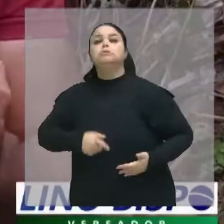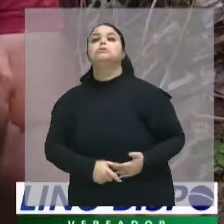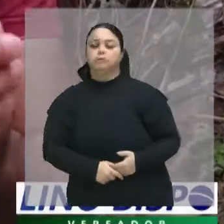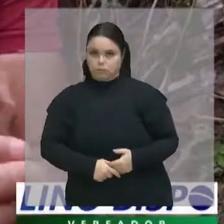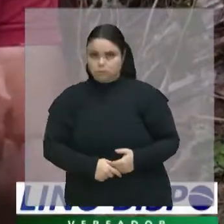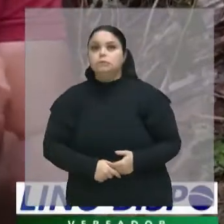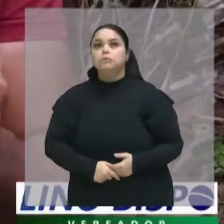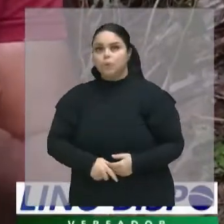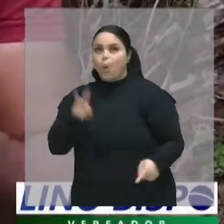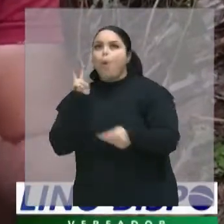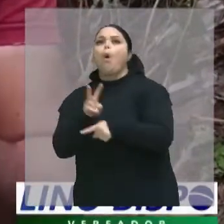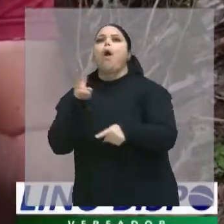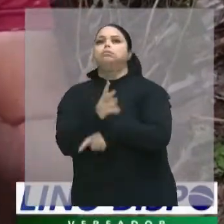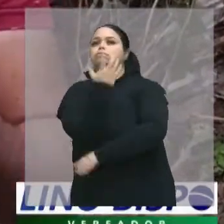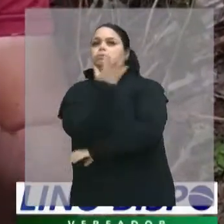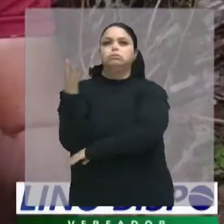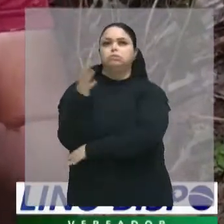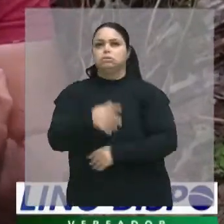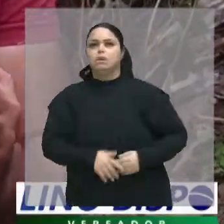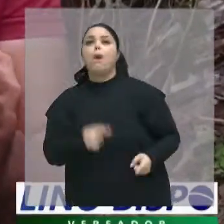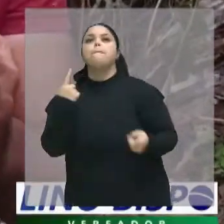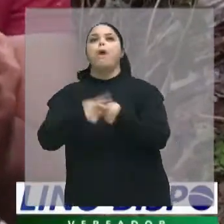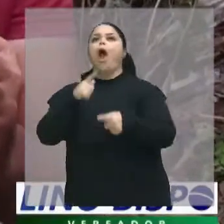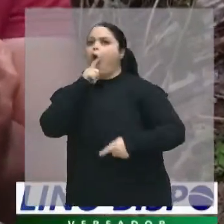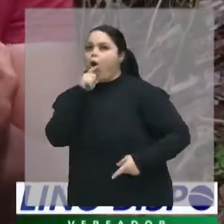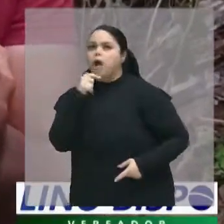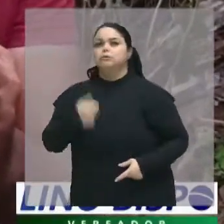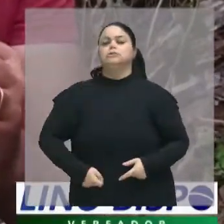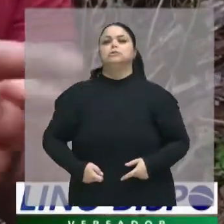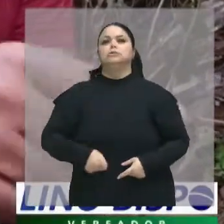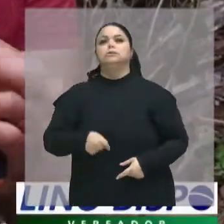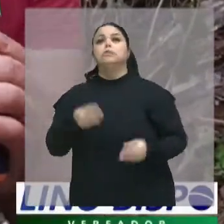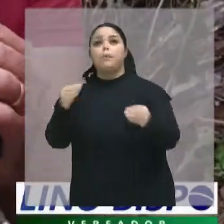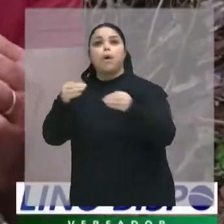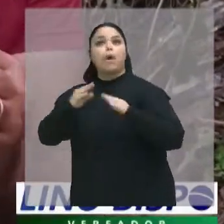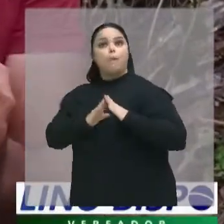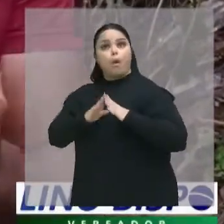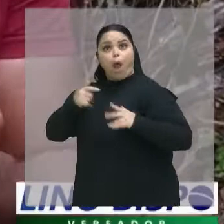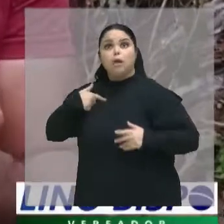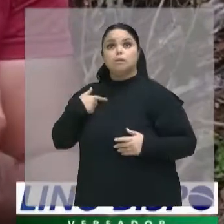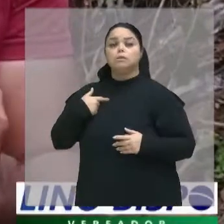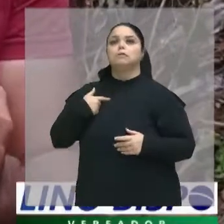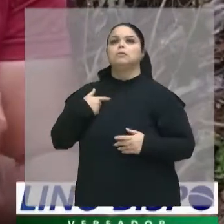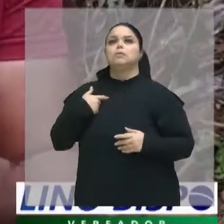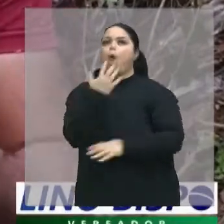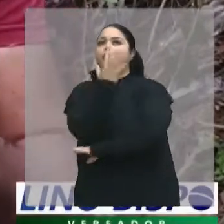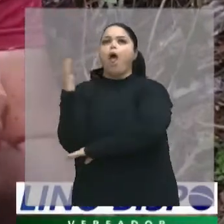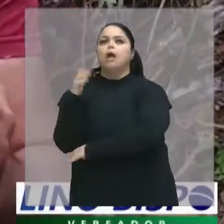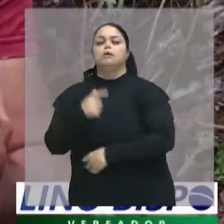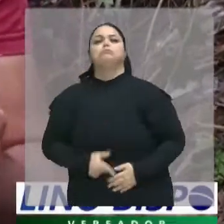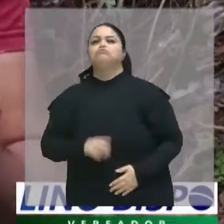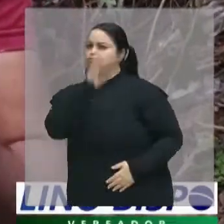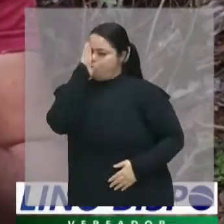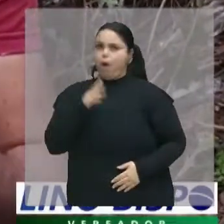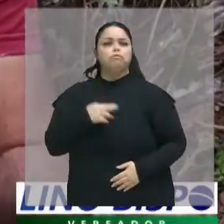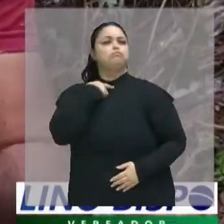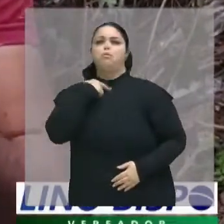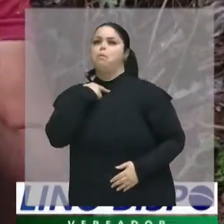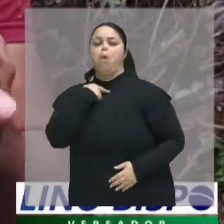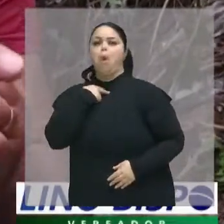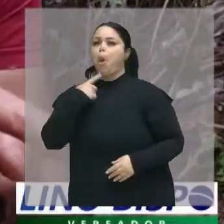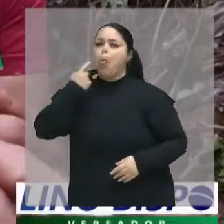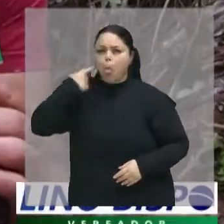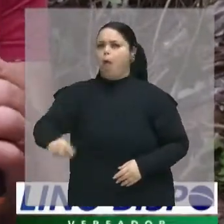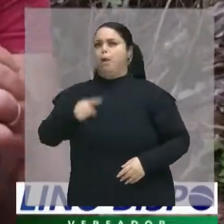que tem obrigação de cuidar do meio ambiente. Porque a água que eles mandam para nossa casa vem da natureza. Não podemos contaminá-la,